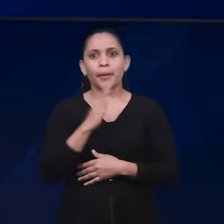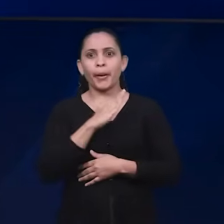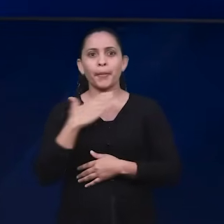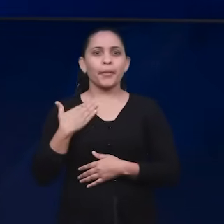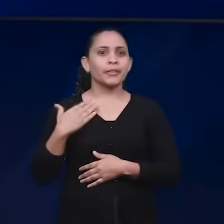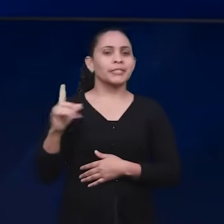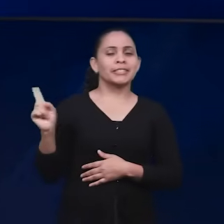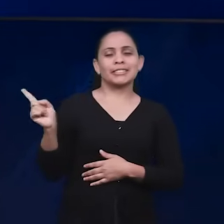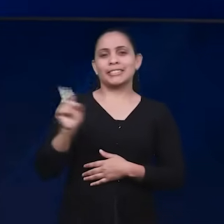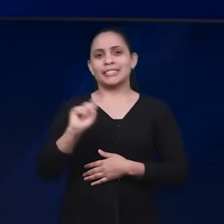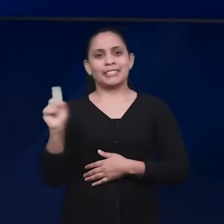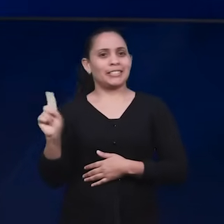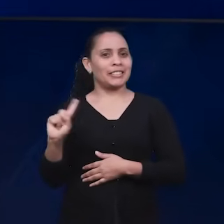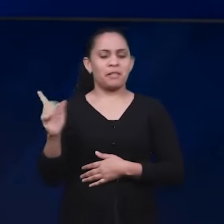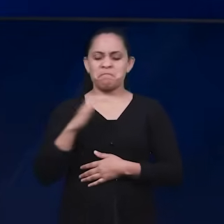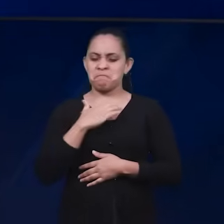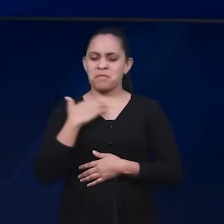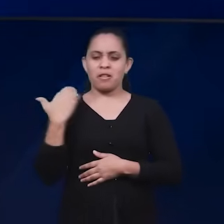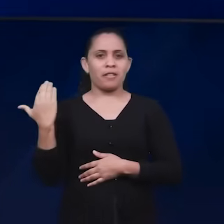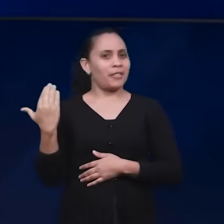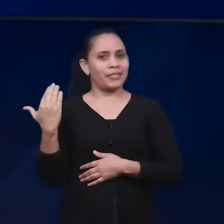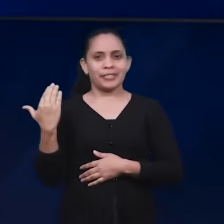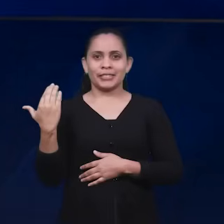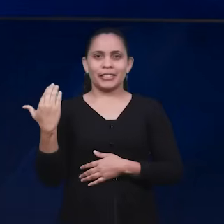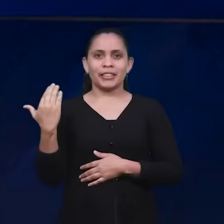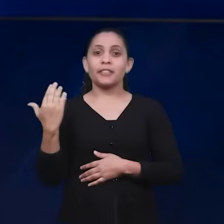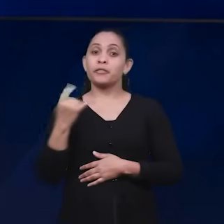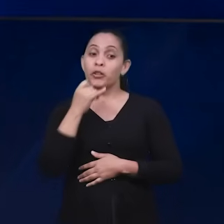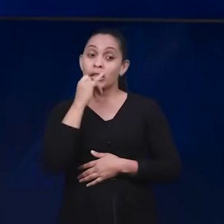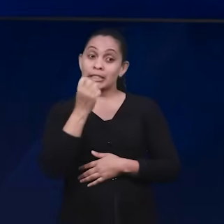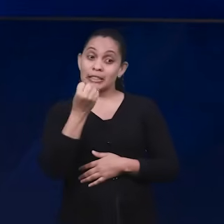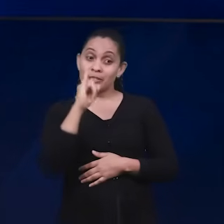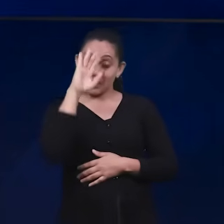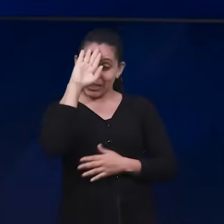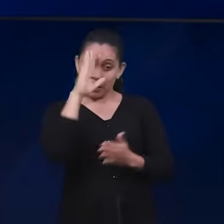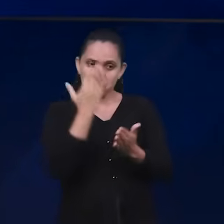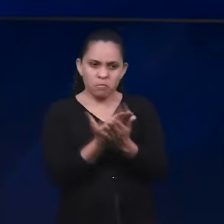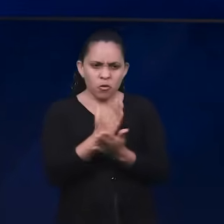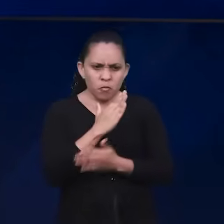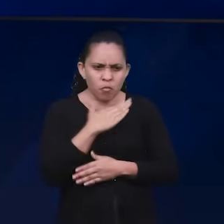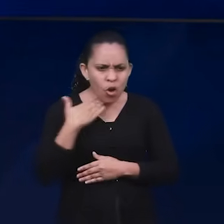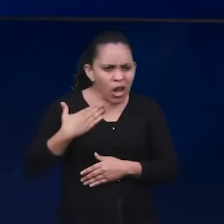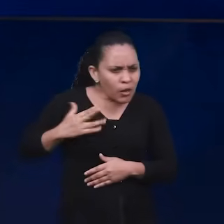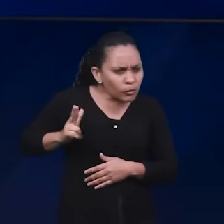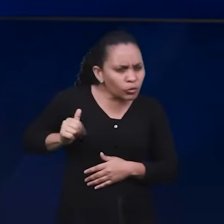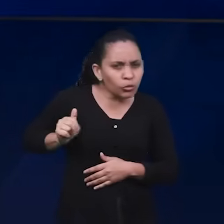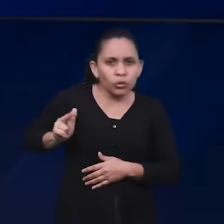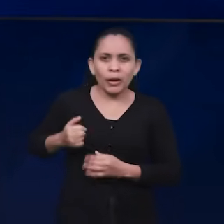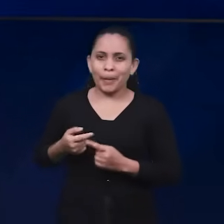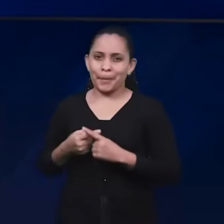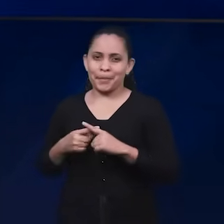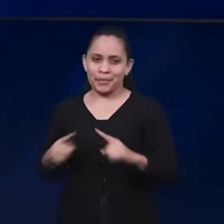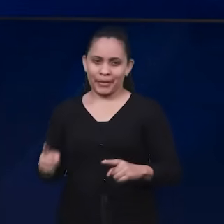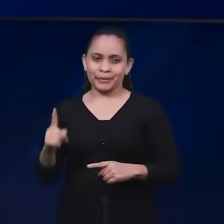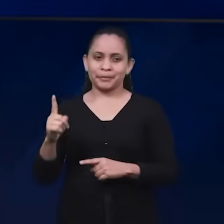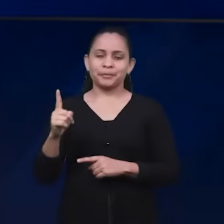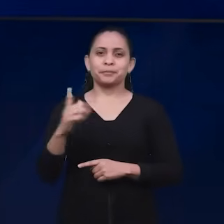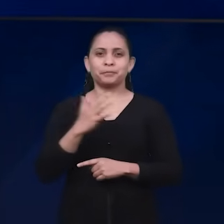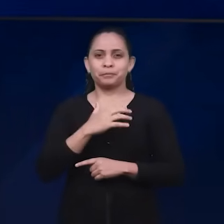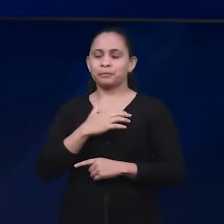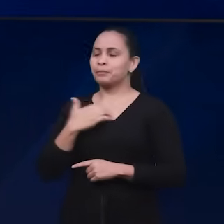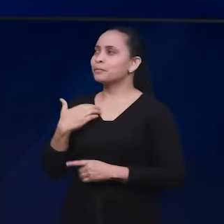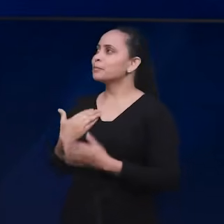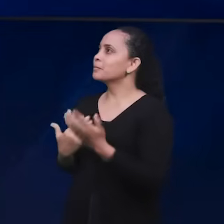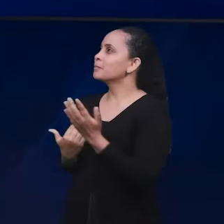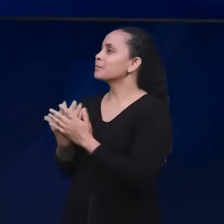para a morte, porque a morte vai ser uma passagem, porque ele disse: quem crê em mim nunca morrerá, mas vai passar da